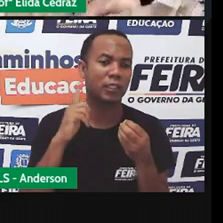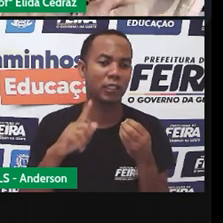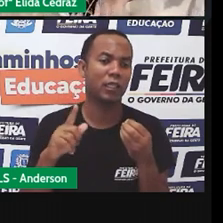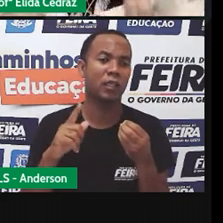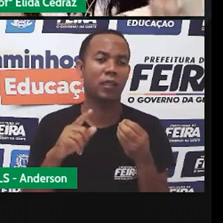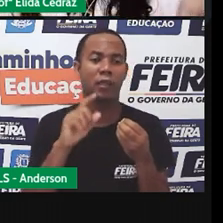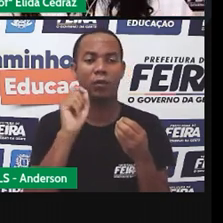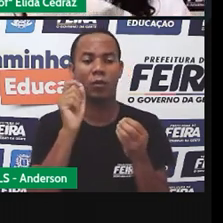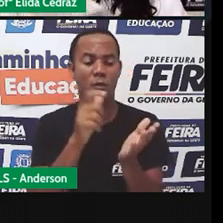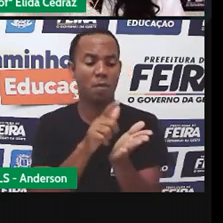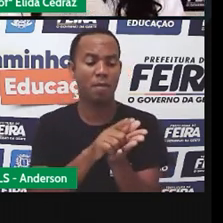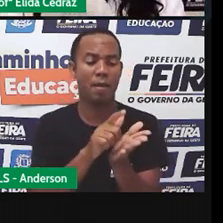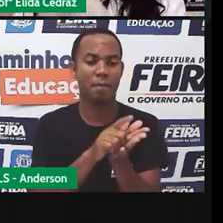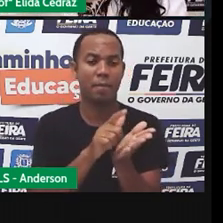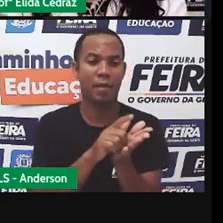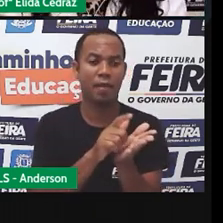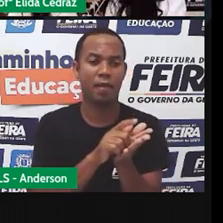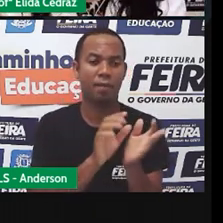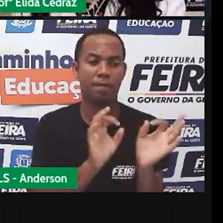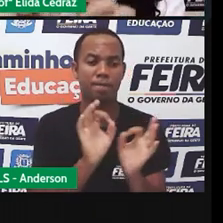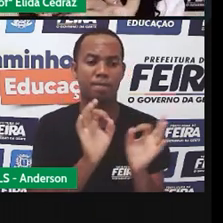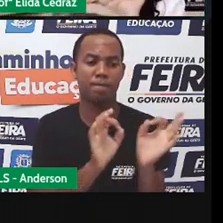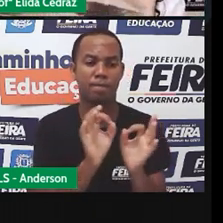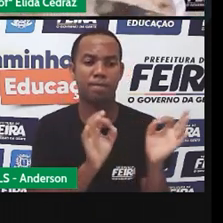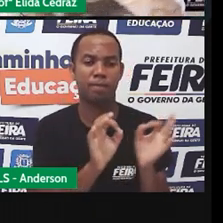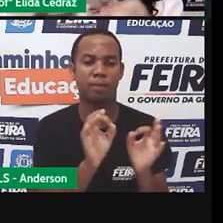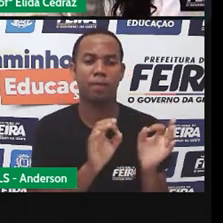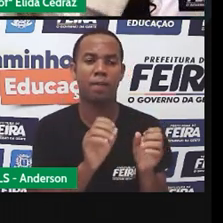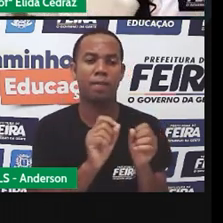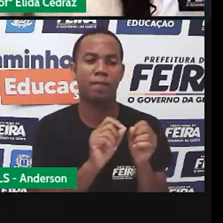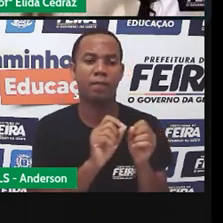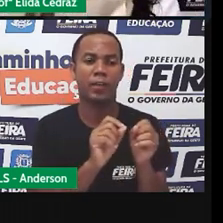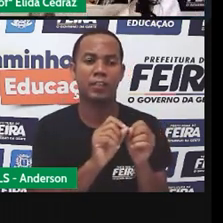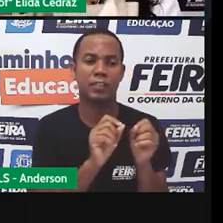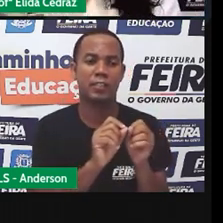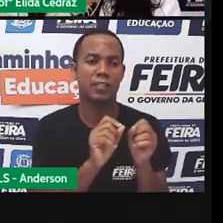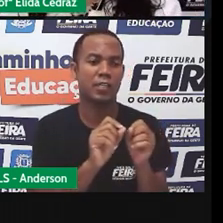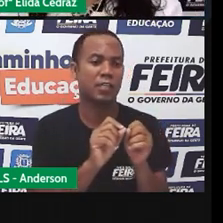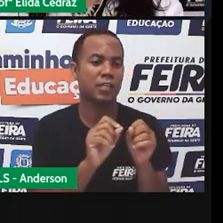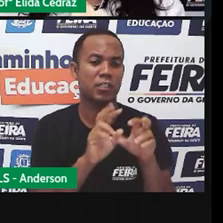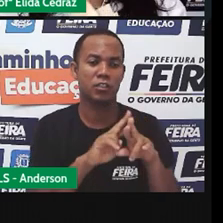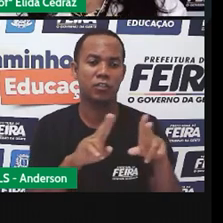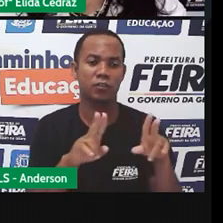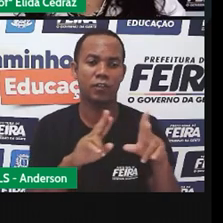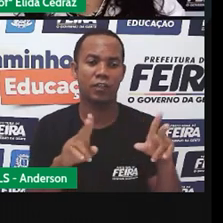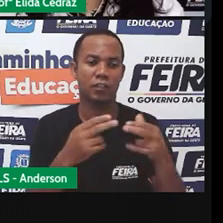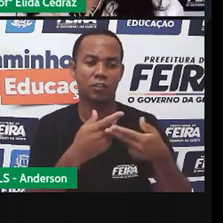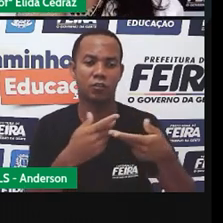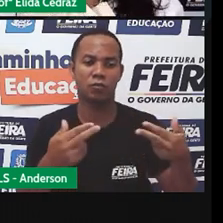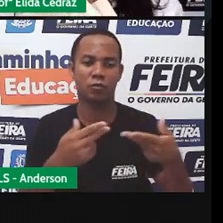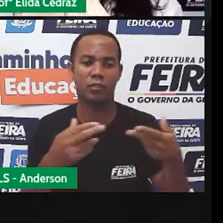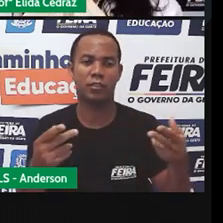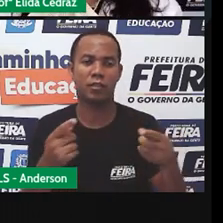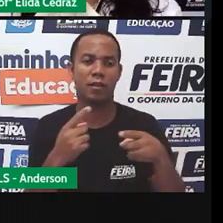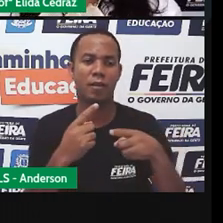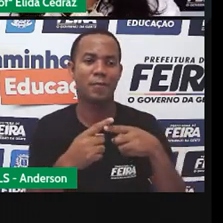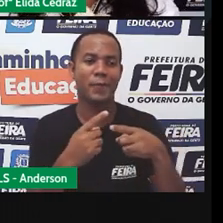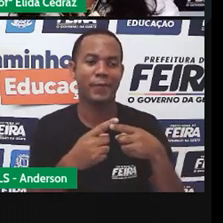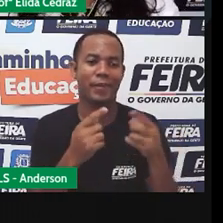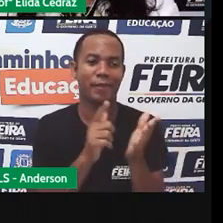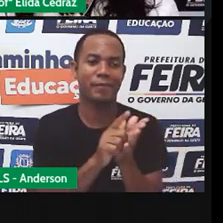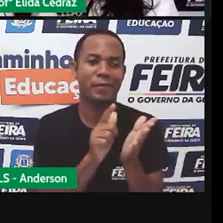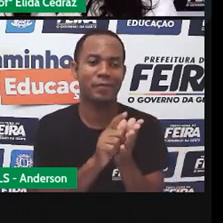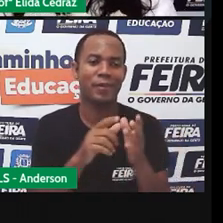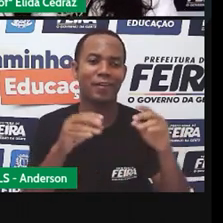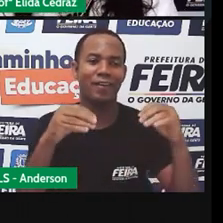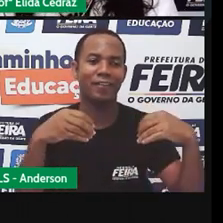dobrar o papel e a gente pode fazer a dobradura porque o papel ele é